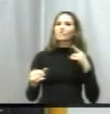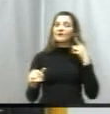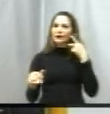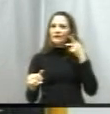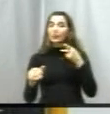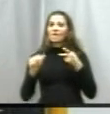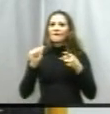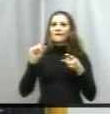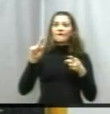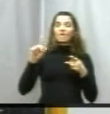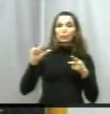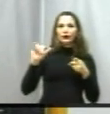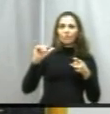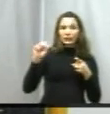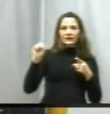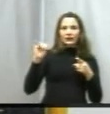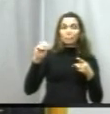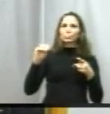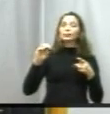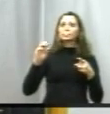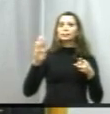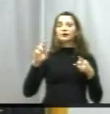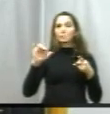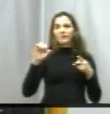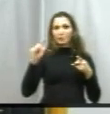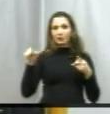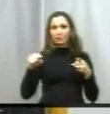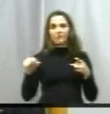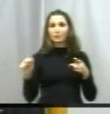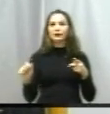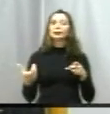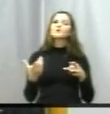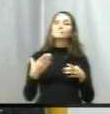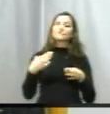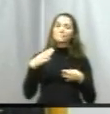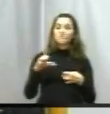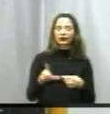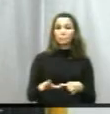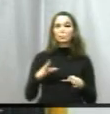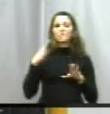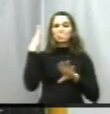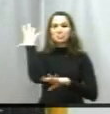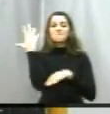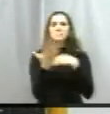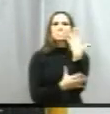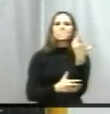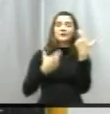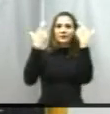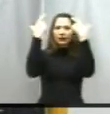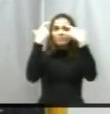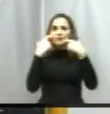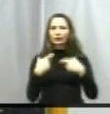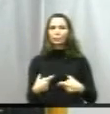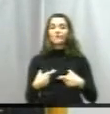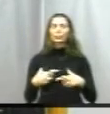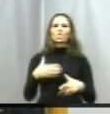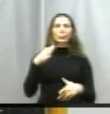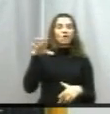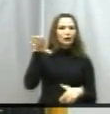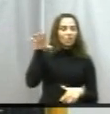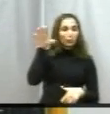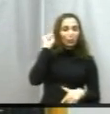que eu já falei bastante aqui, por conta do grupo de trabalho do Parto Humanizado, e nós temos ouvido as